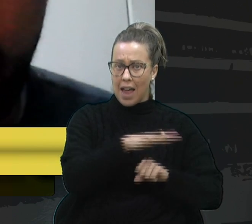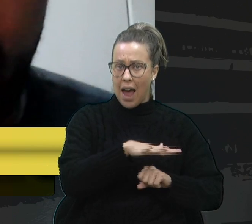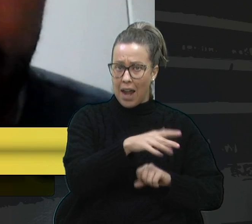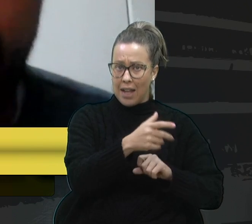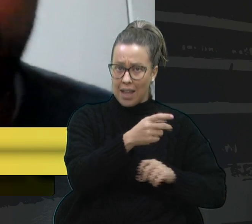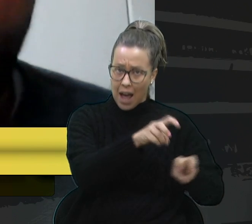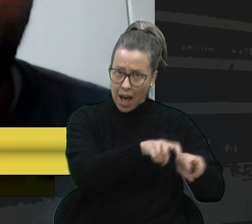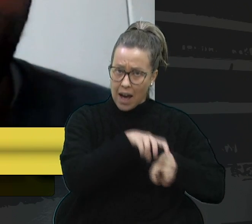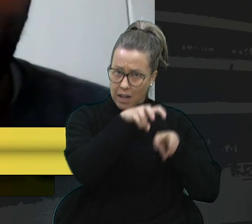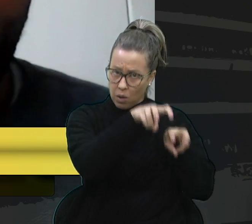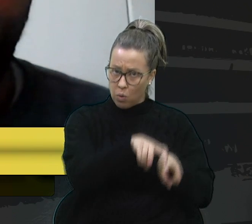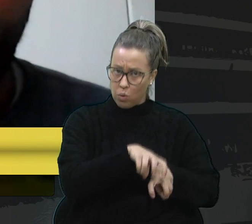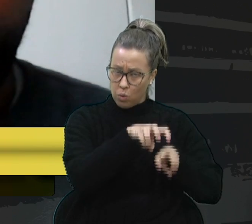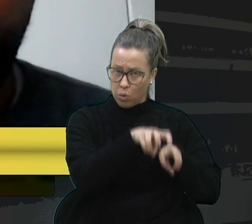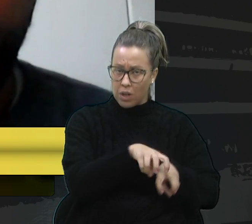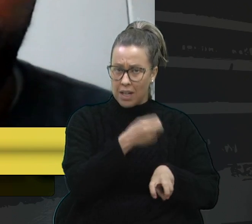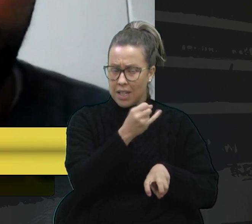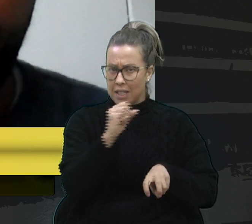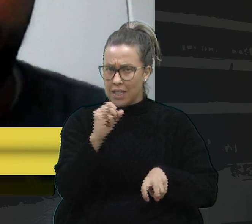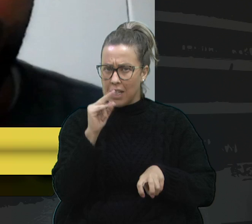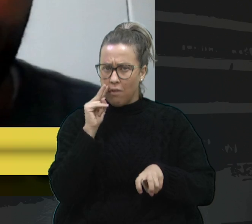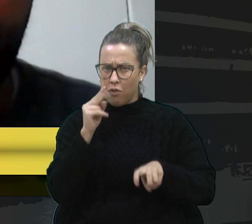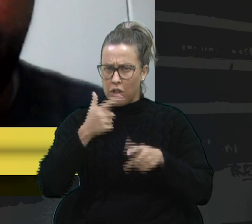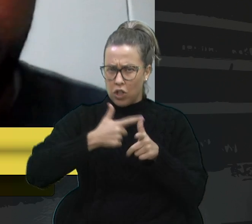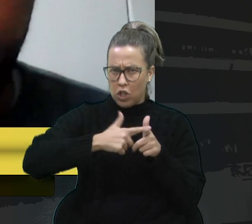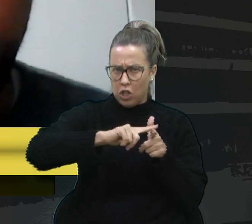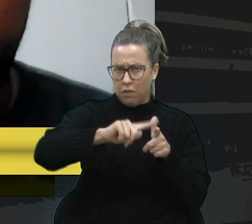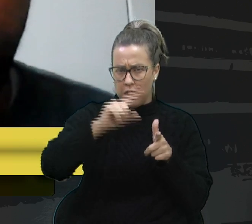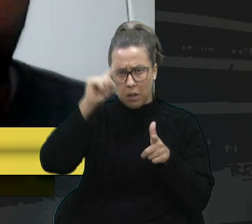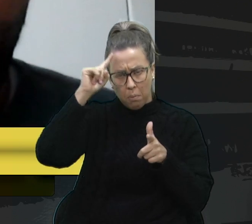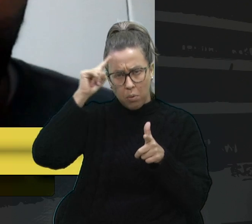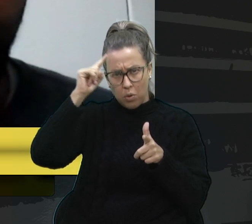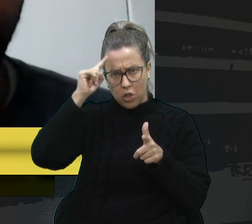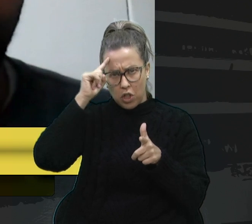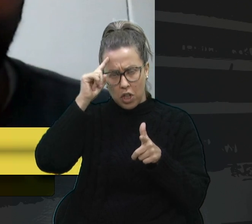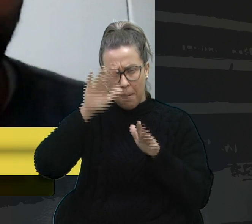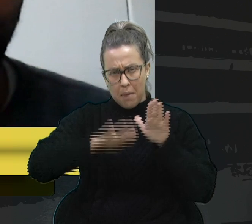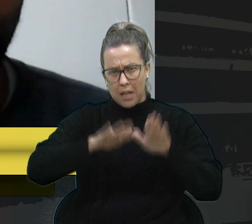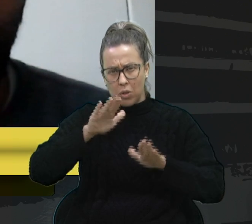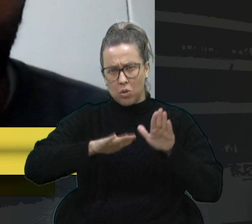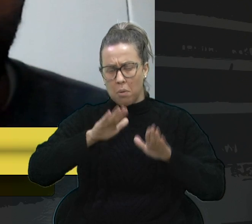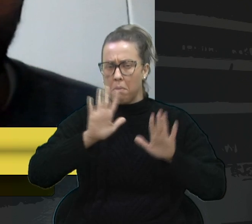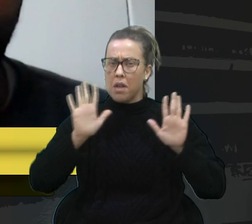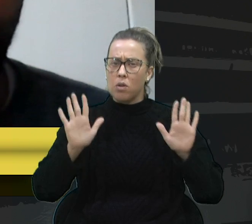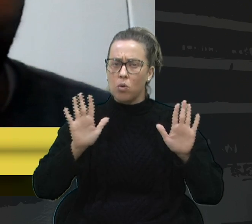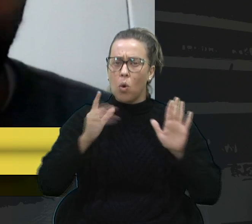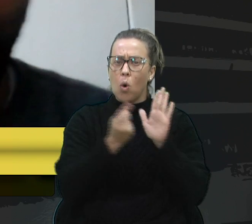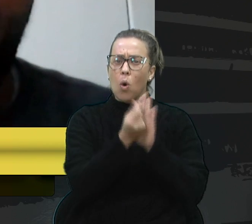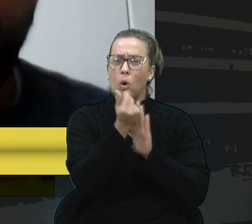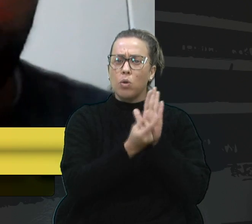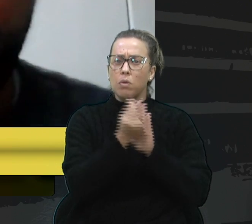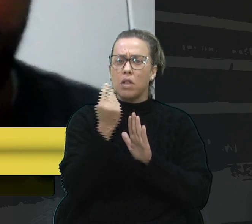Agricultura, se a gente fosse dividir em dias, ela é mais ou menos o orçamento de